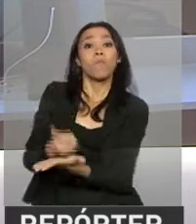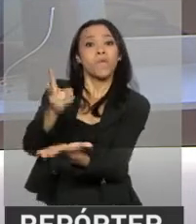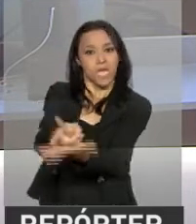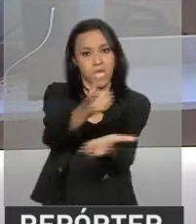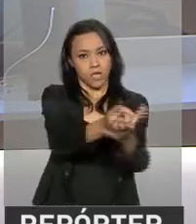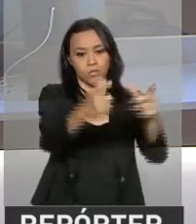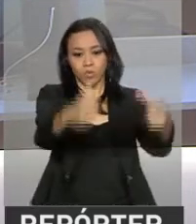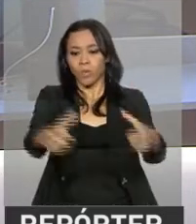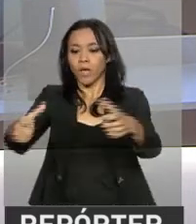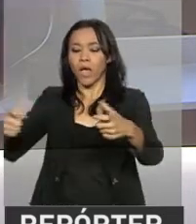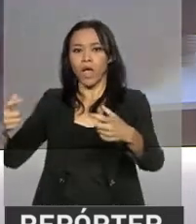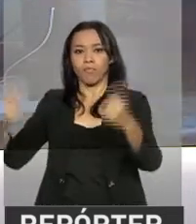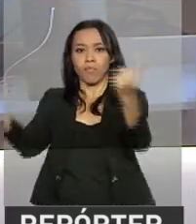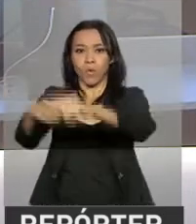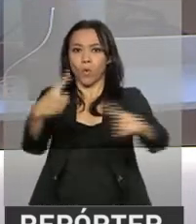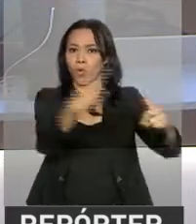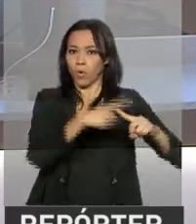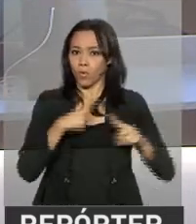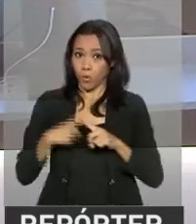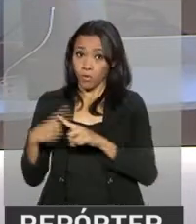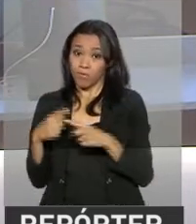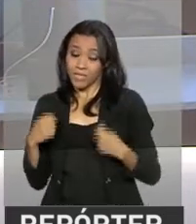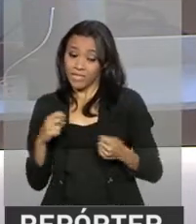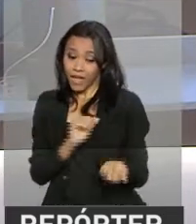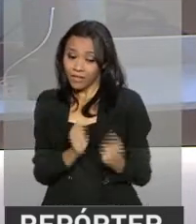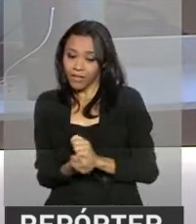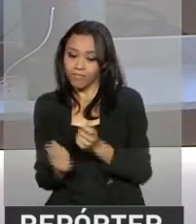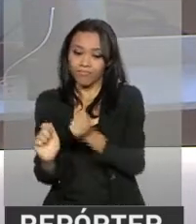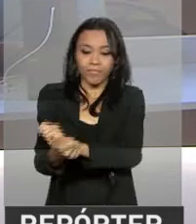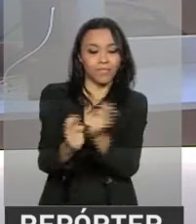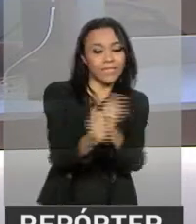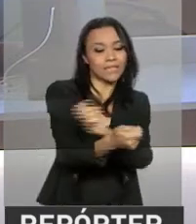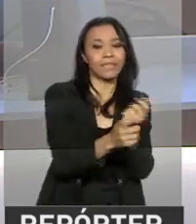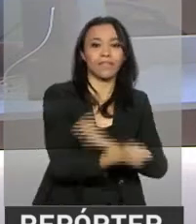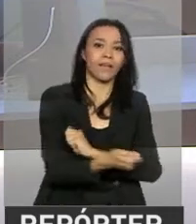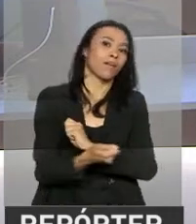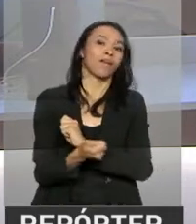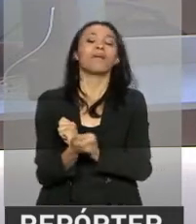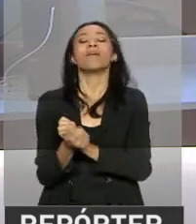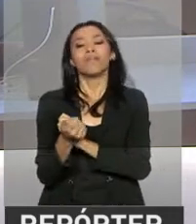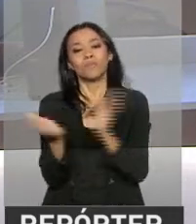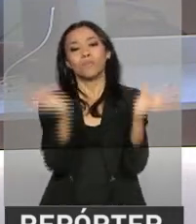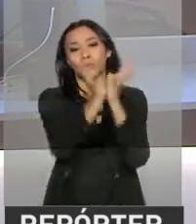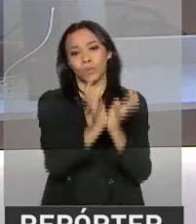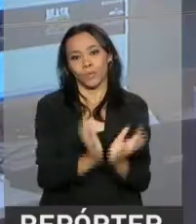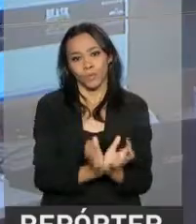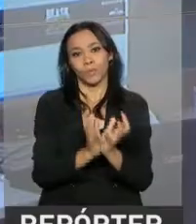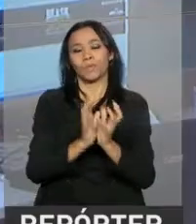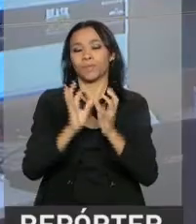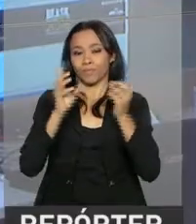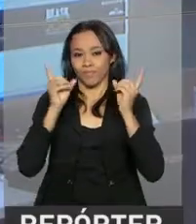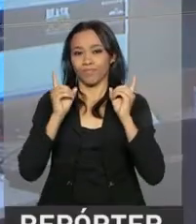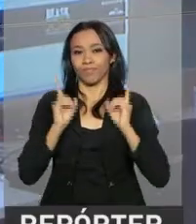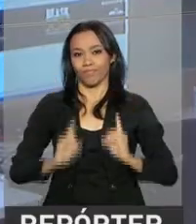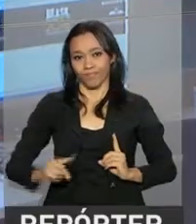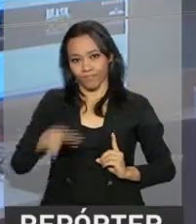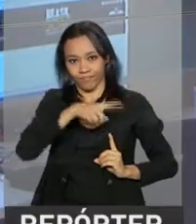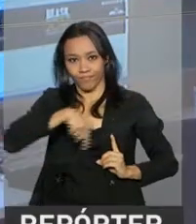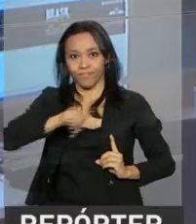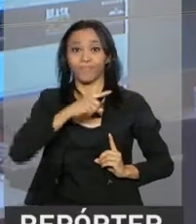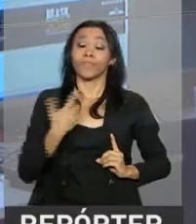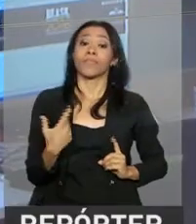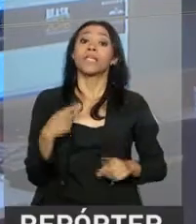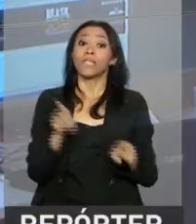mesmos dos Jogos Olímpicos é preciso fazer alterações para atender as modalidades paralímpicas Oi e a venda de